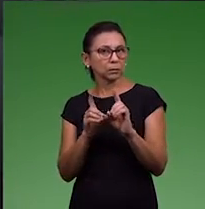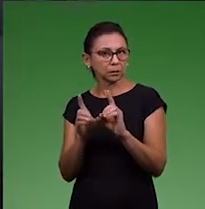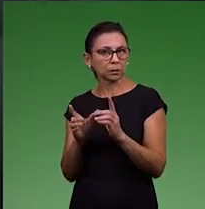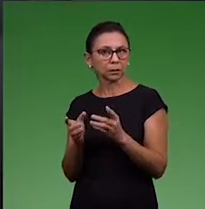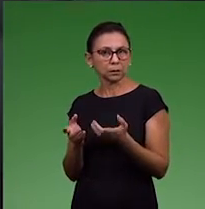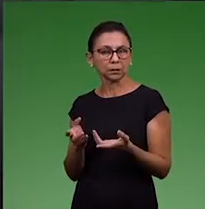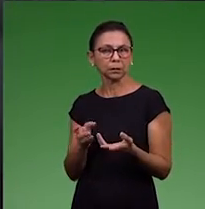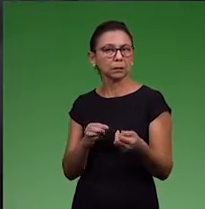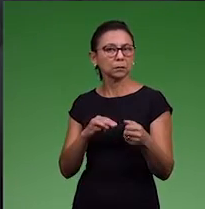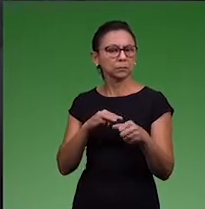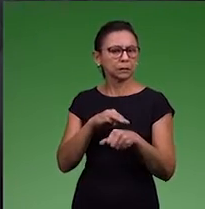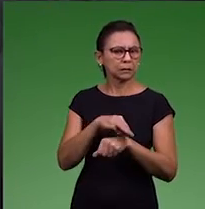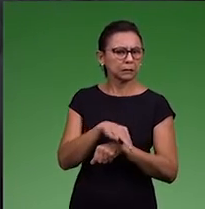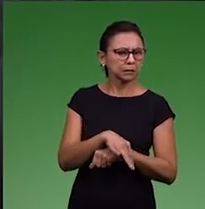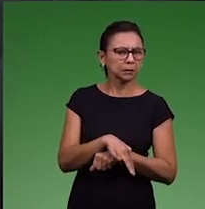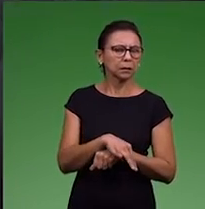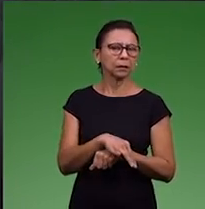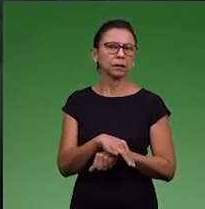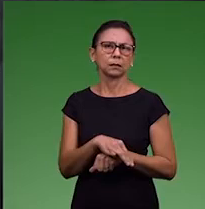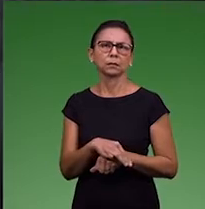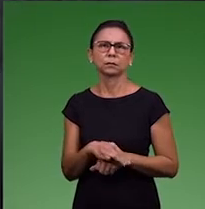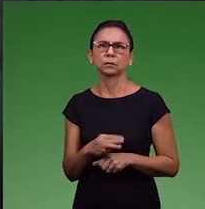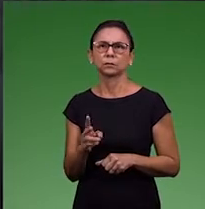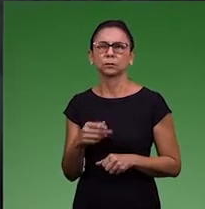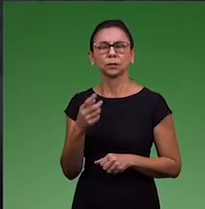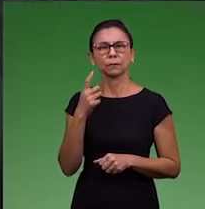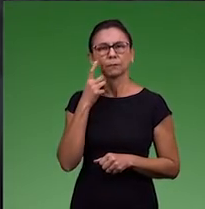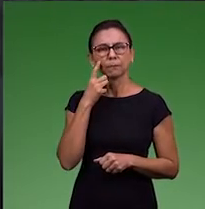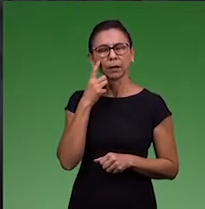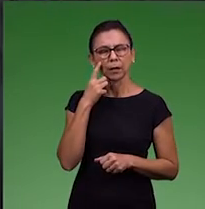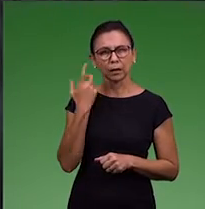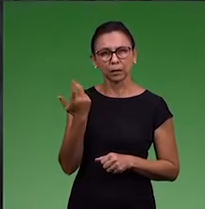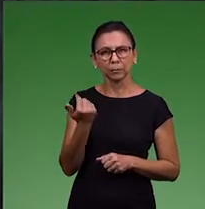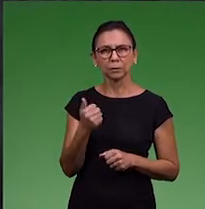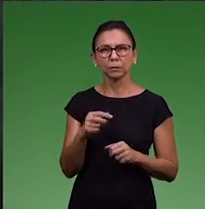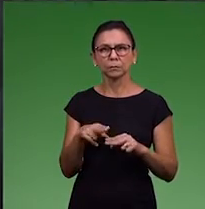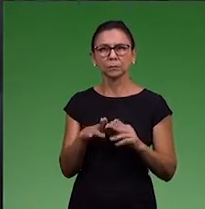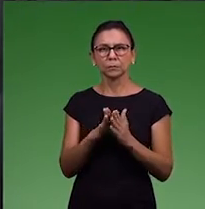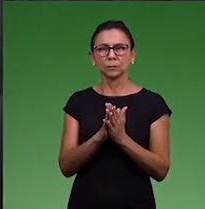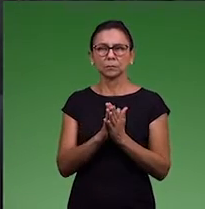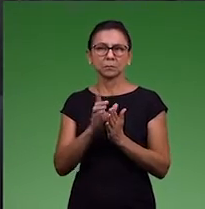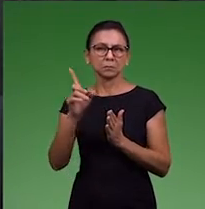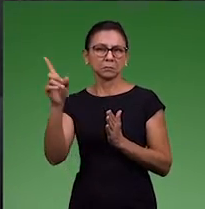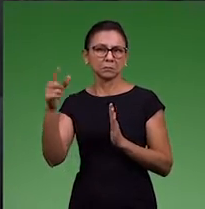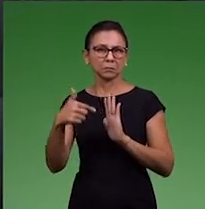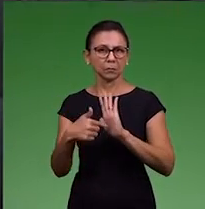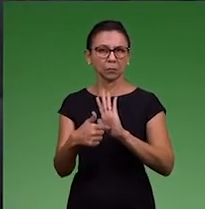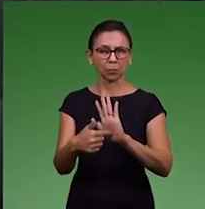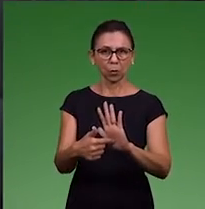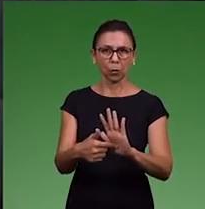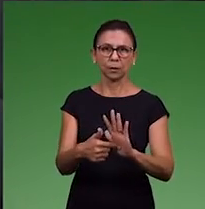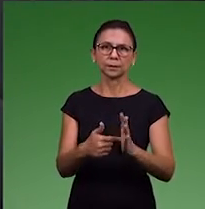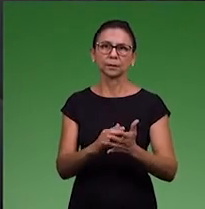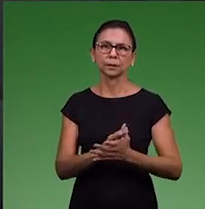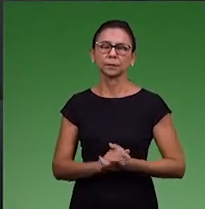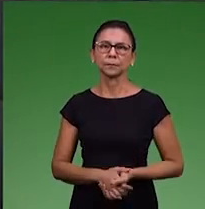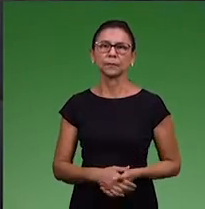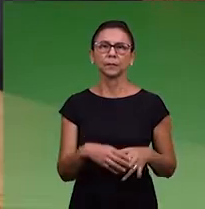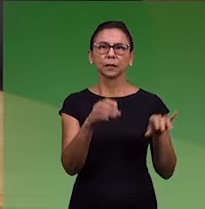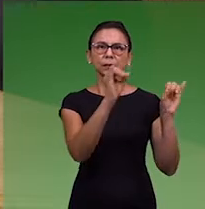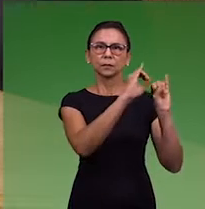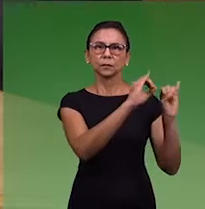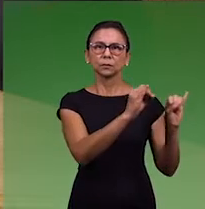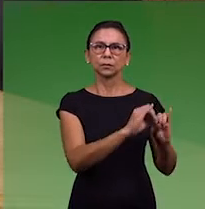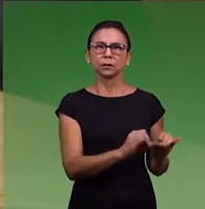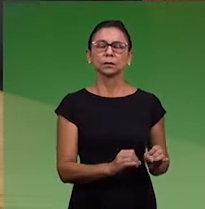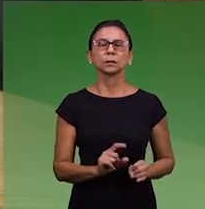Jesus no seu ministério, nós já vemos pela palavra de Deus que a idolatria ela